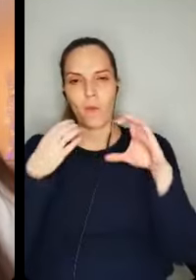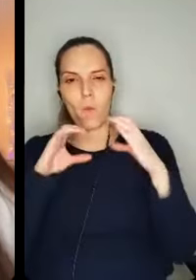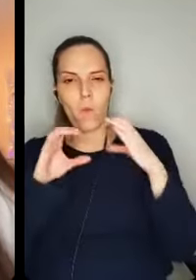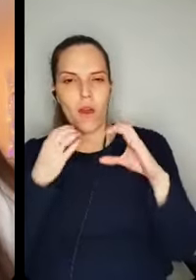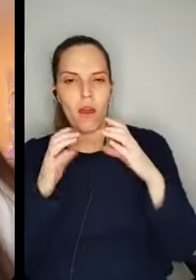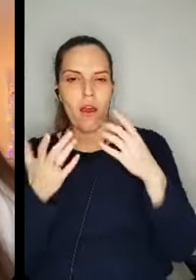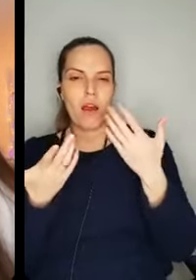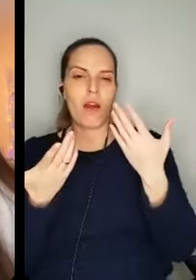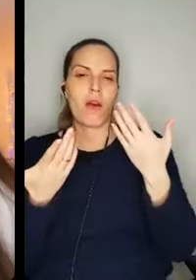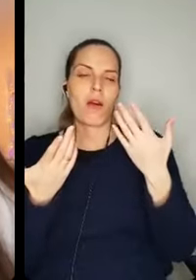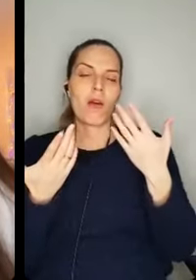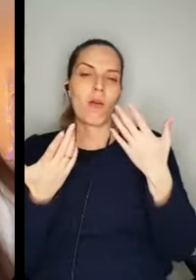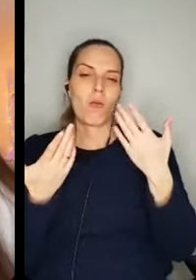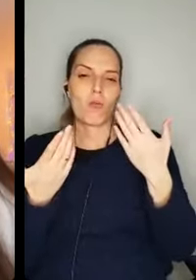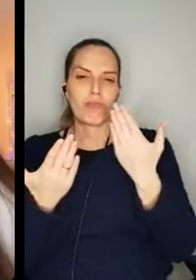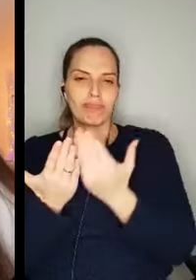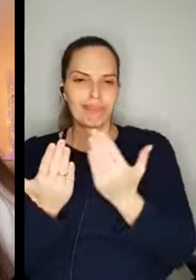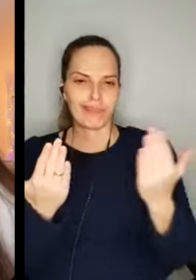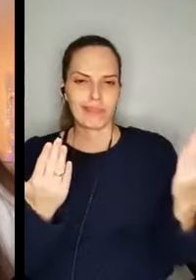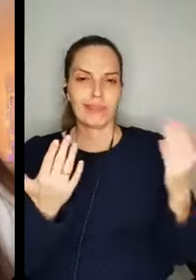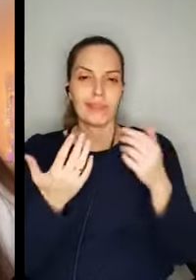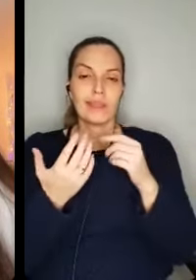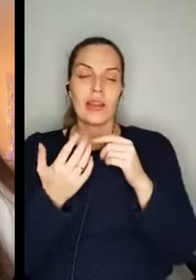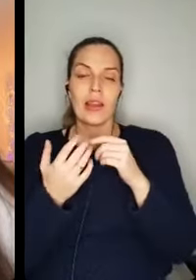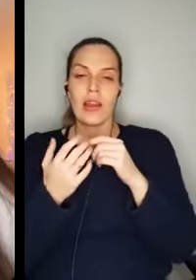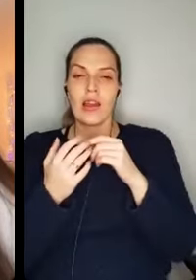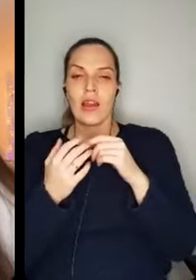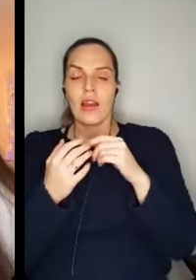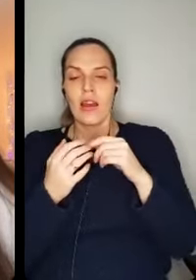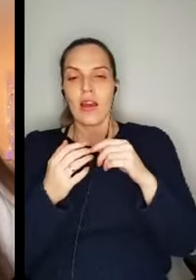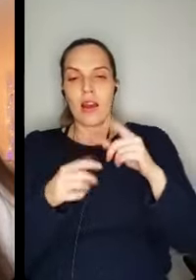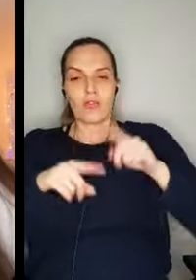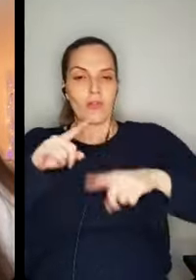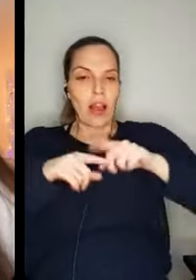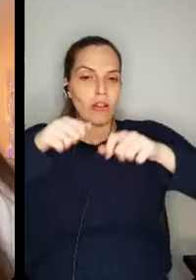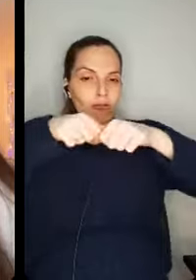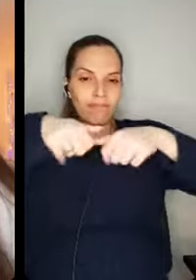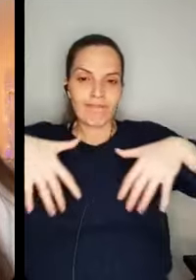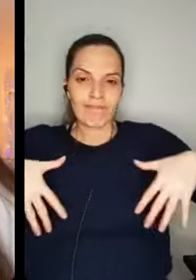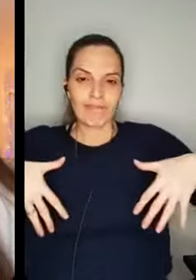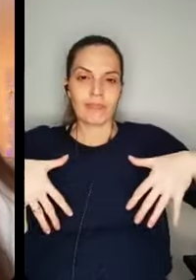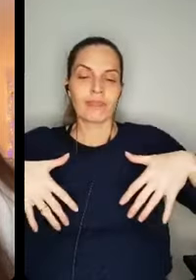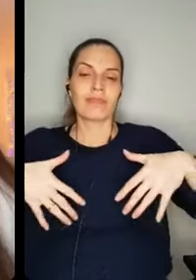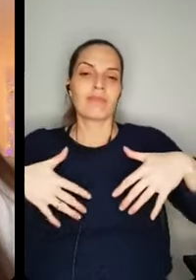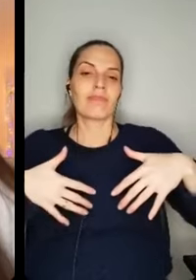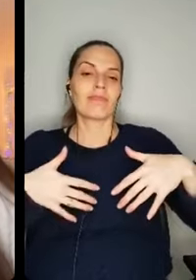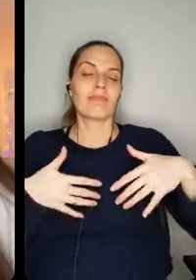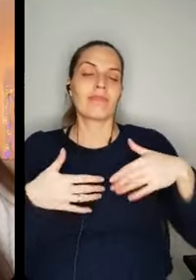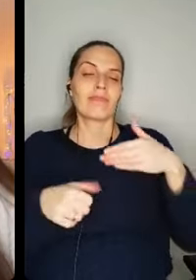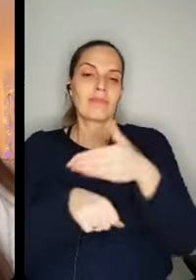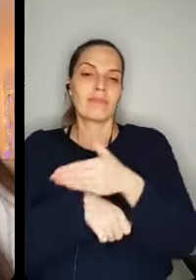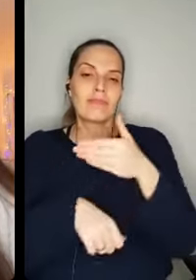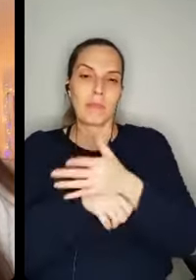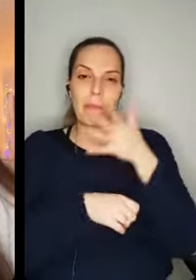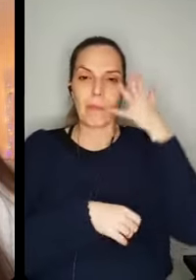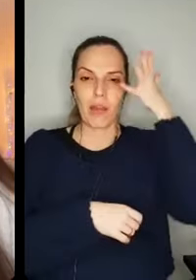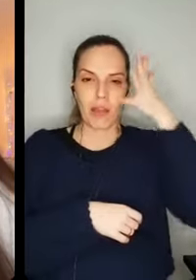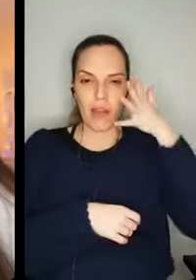atividade extracurricular de extensão, aí participar de